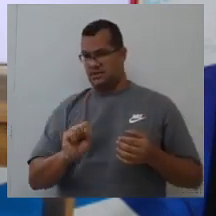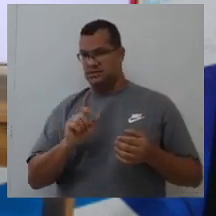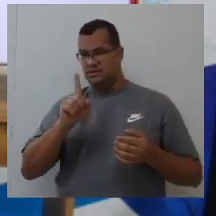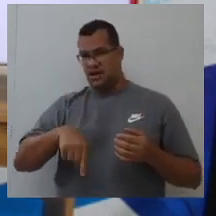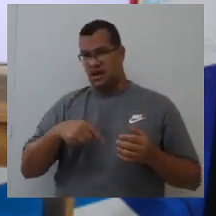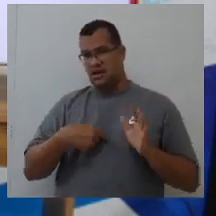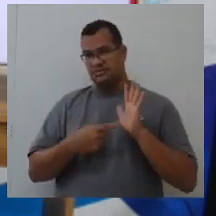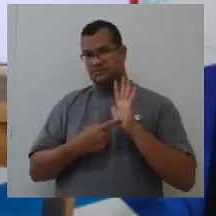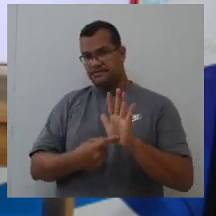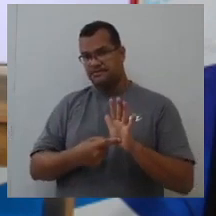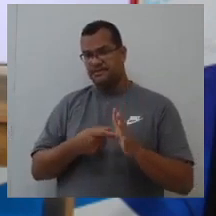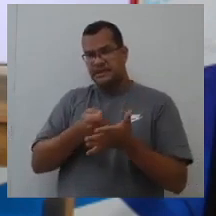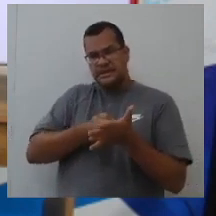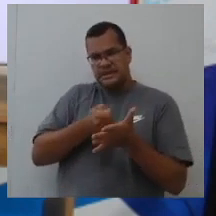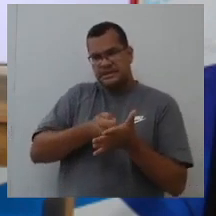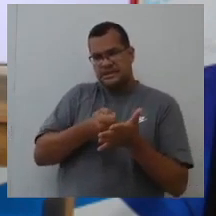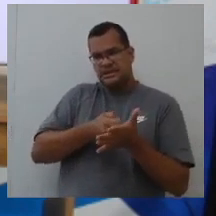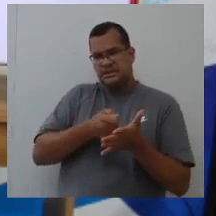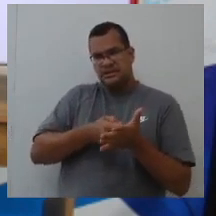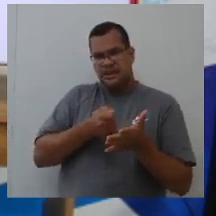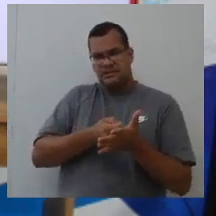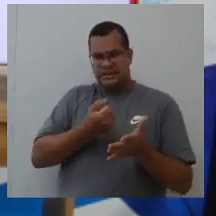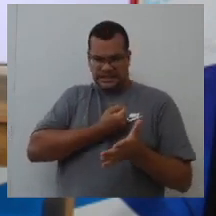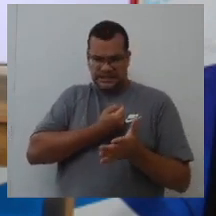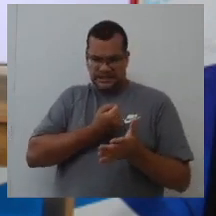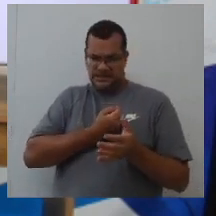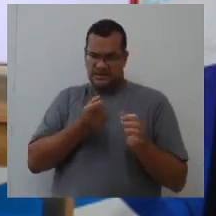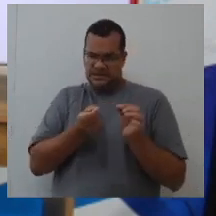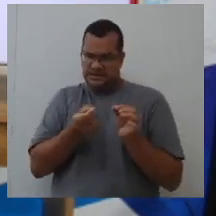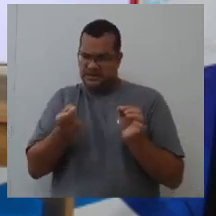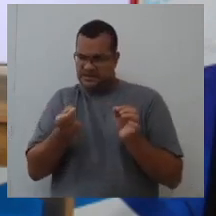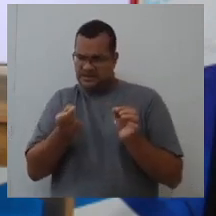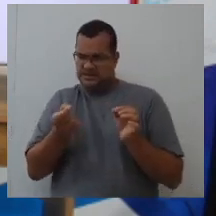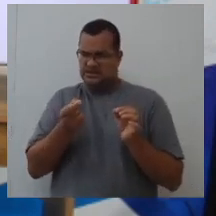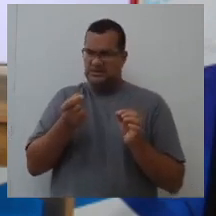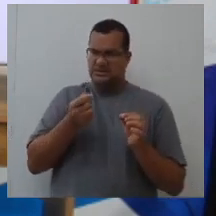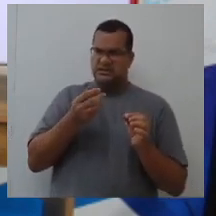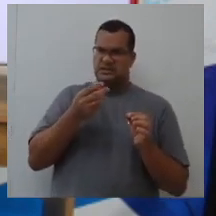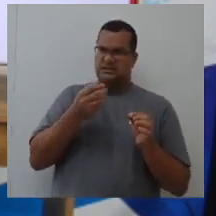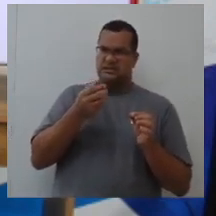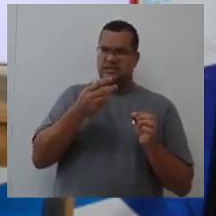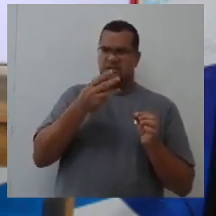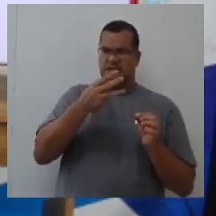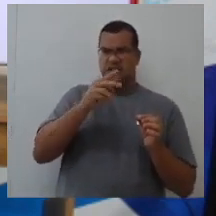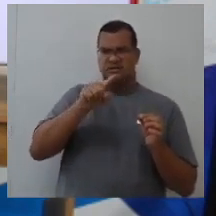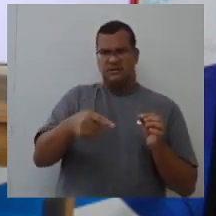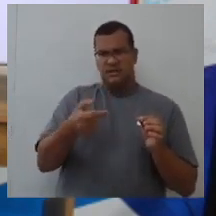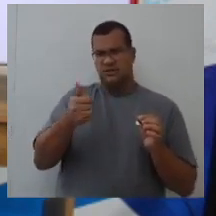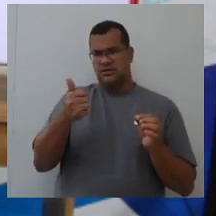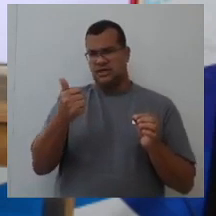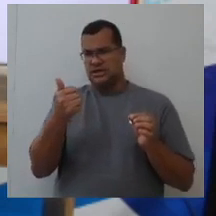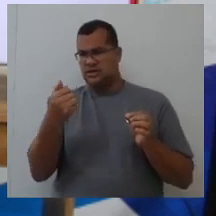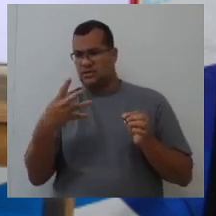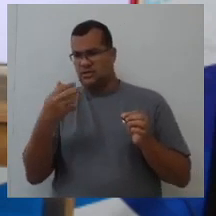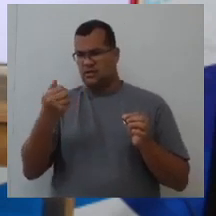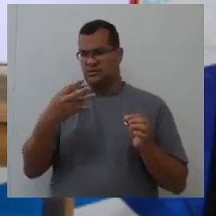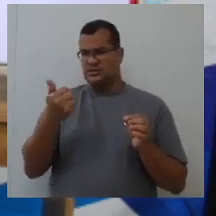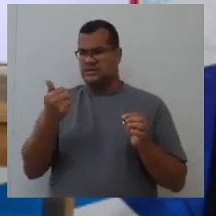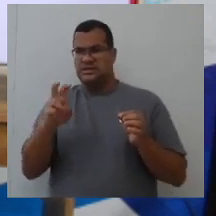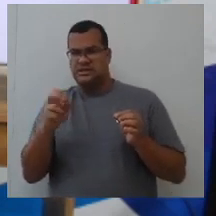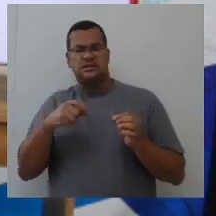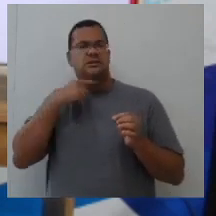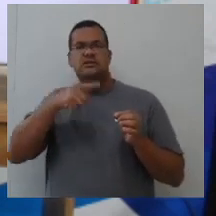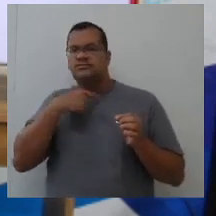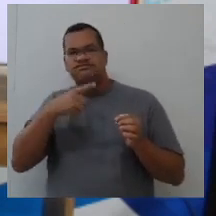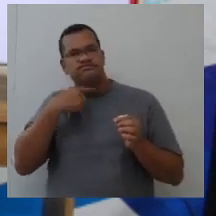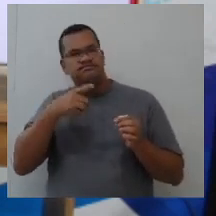que ele tentava, então, chegar próximo de 3,14, 15, assim vai, mas ele nunca